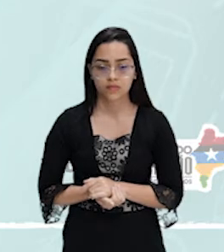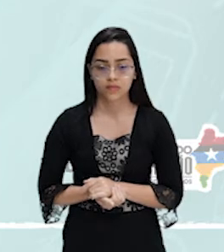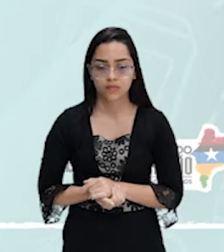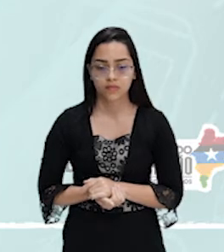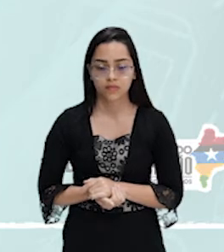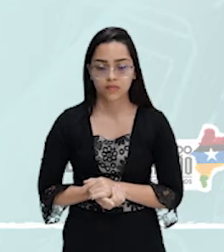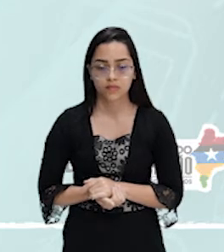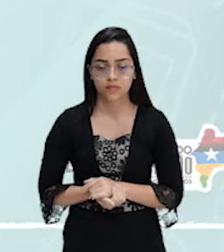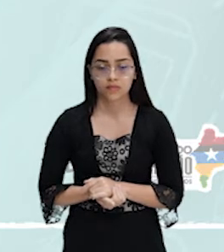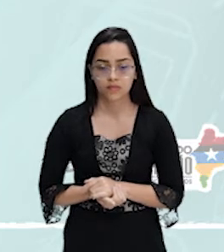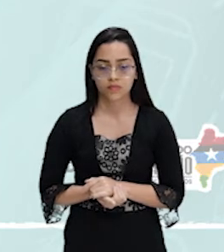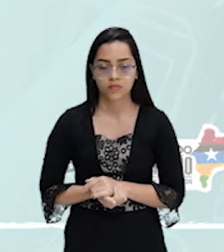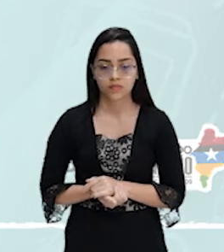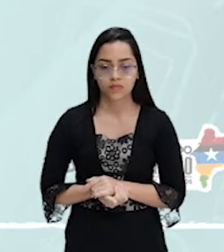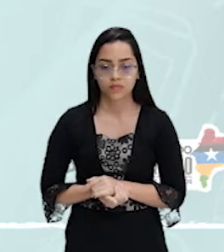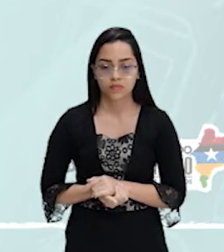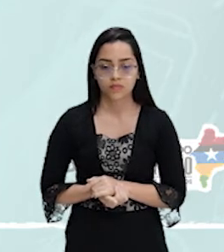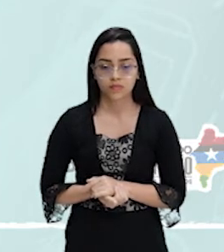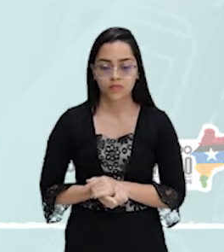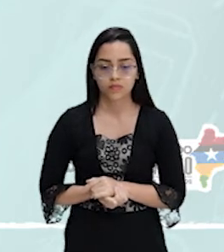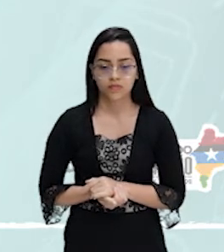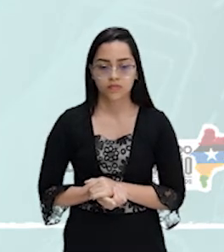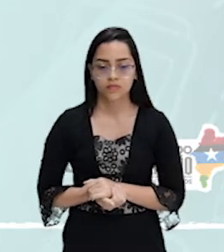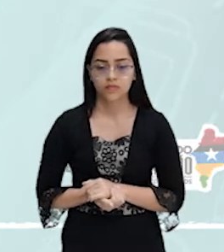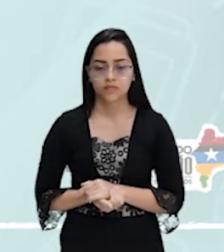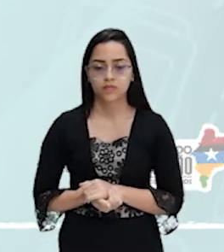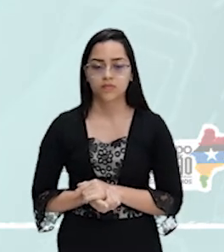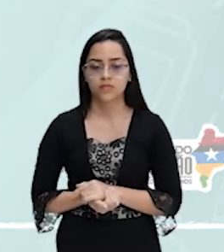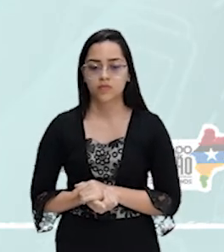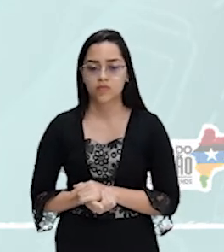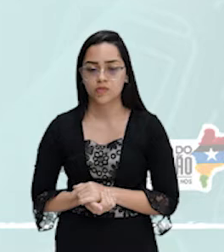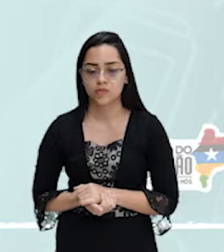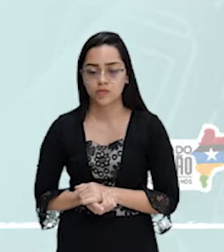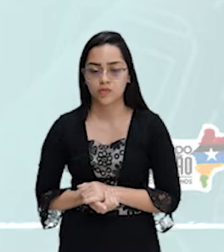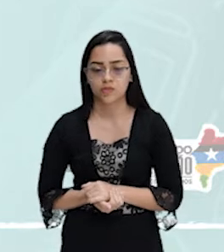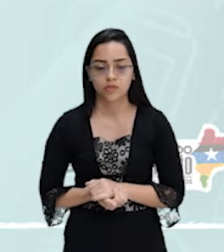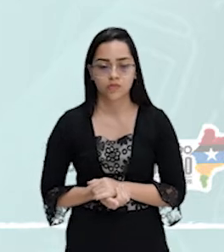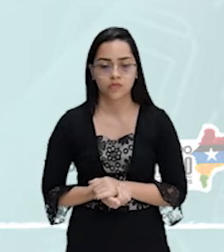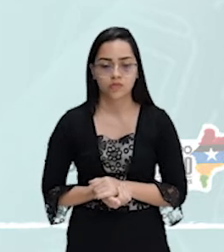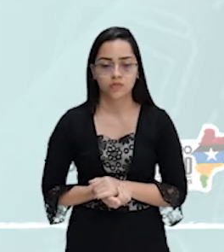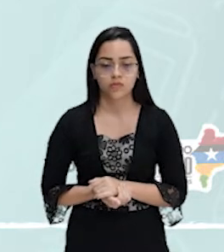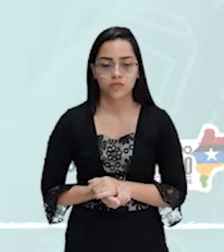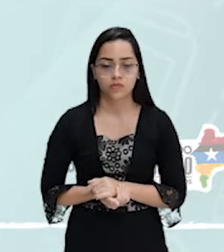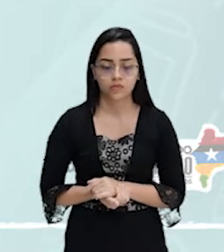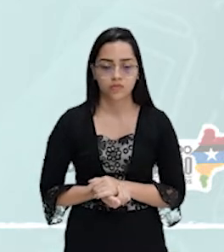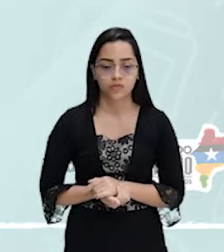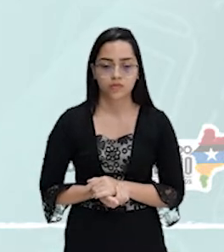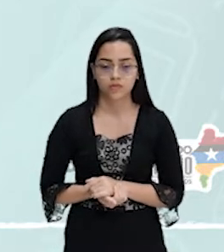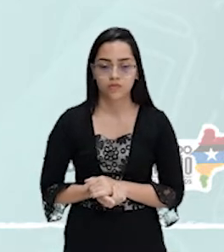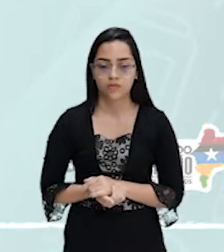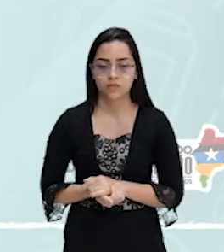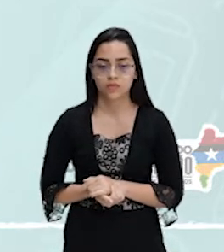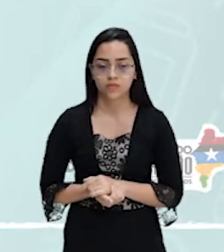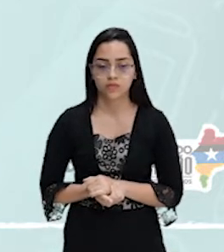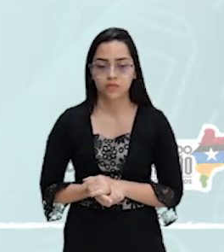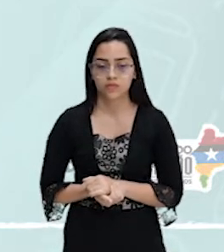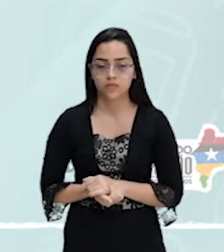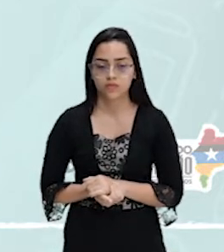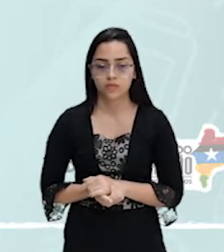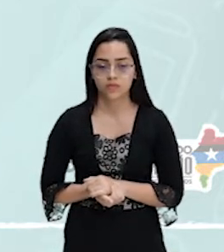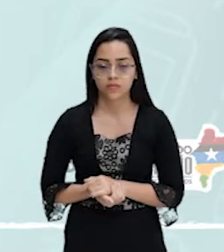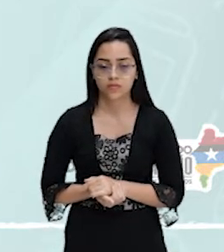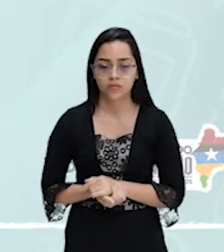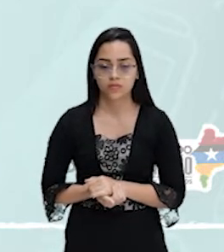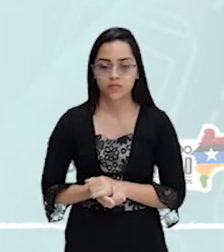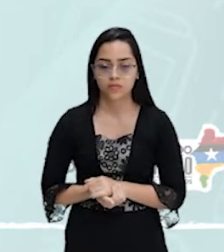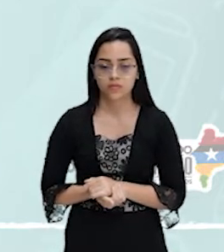ficando em órbita em volta da Terra. Então essa é a primeira teoria, né, que fala sobre Lua irmã da Terra. A segunda teoria de